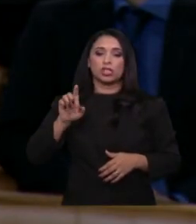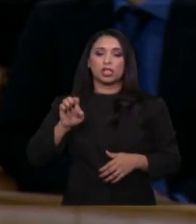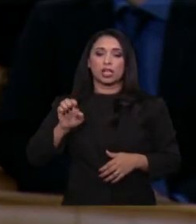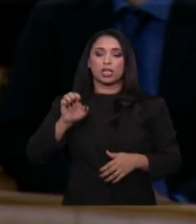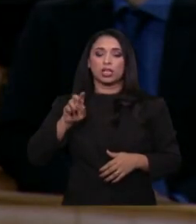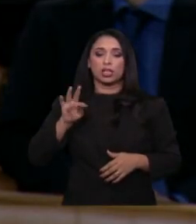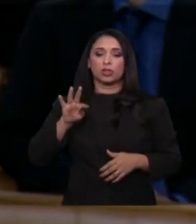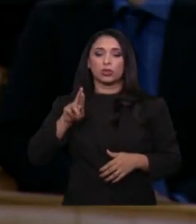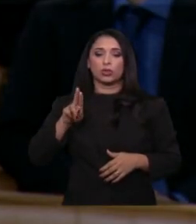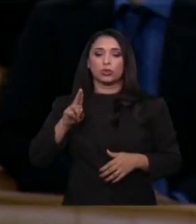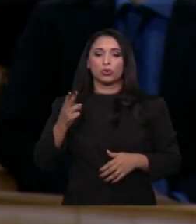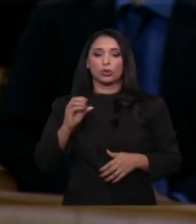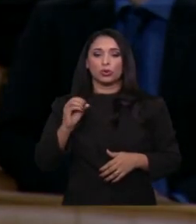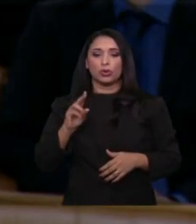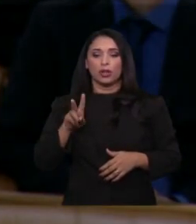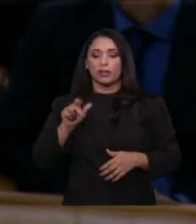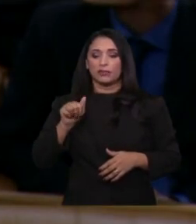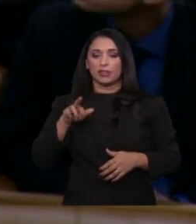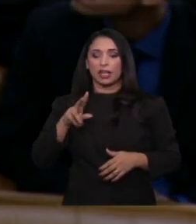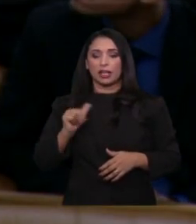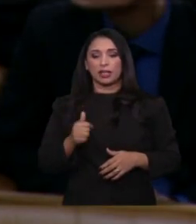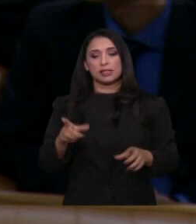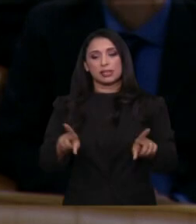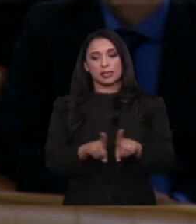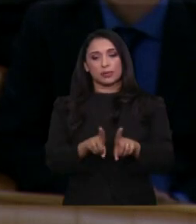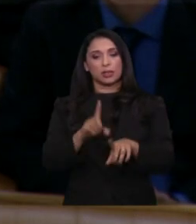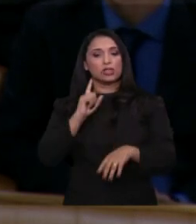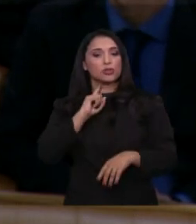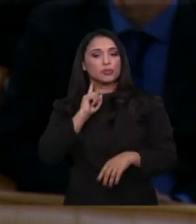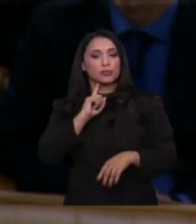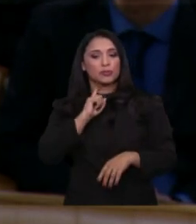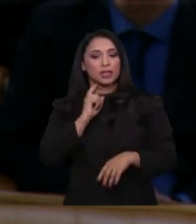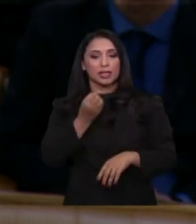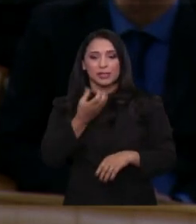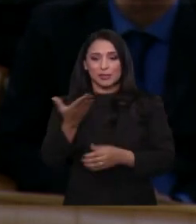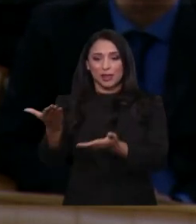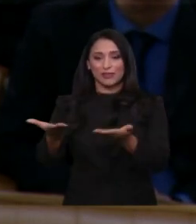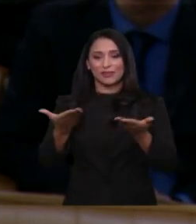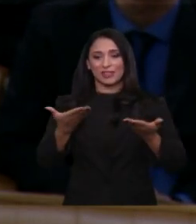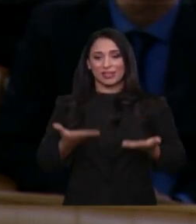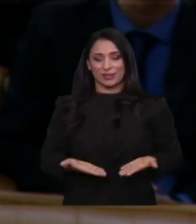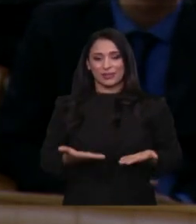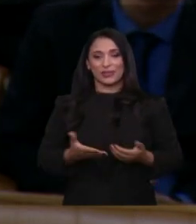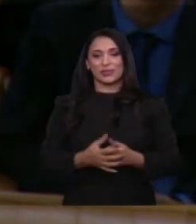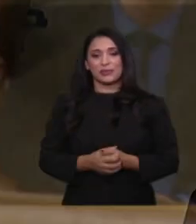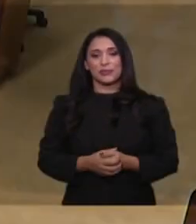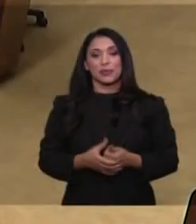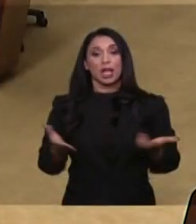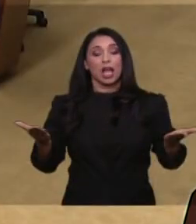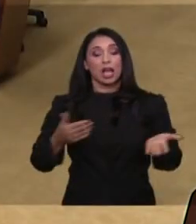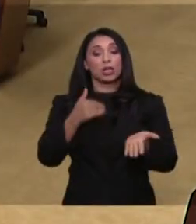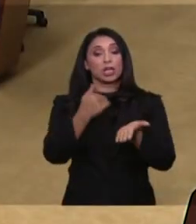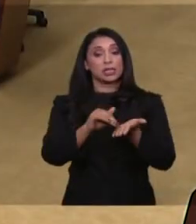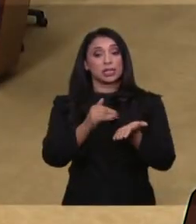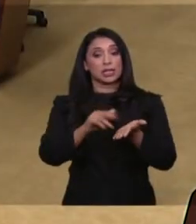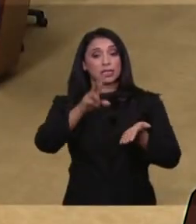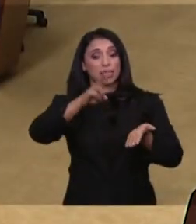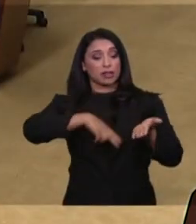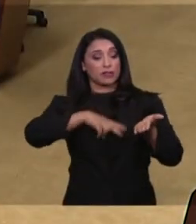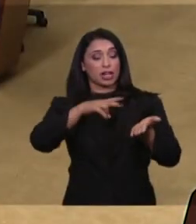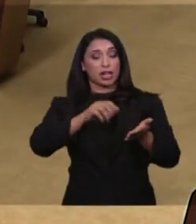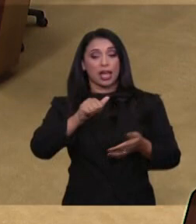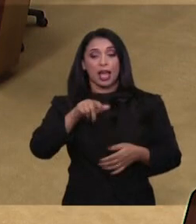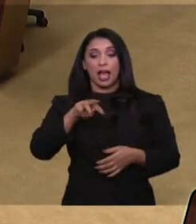em Minas Gerais. Sejam todos muito bem-vindos e desejo que façam bom proveito. Peço à senhora secretária que faça a leitura da